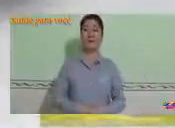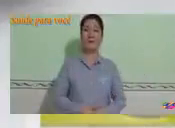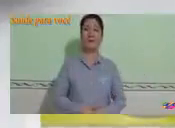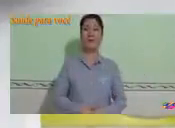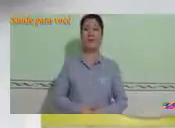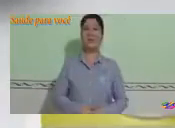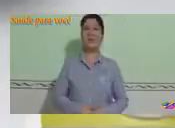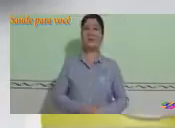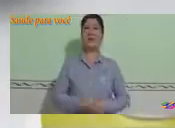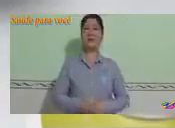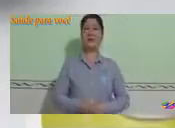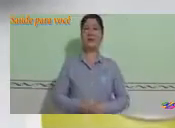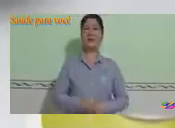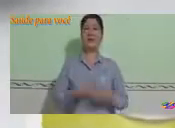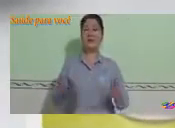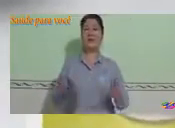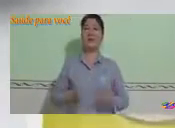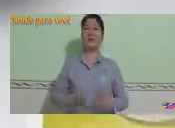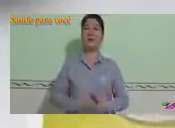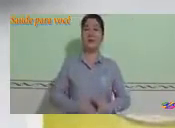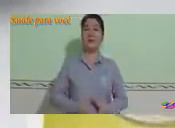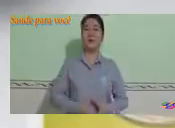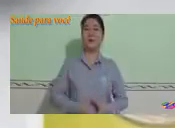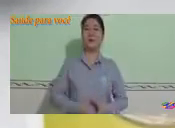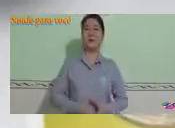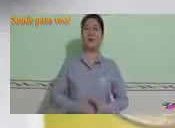estresse, vírgula, pois isso faz o indivíduo emagrecer.